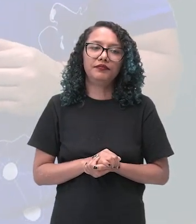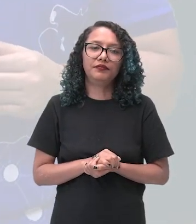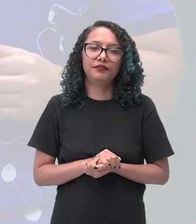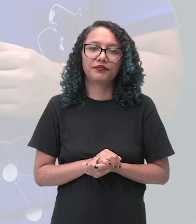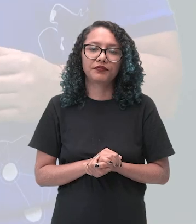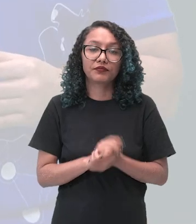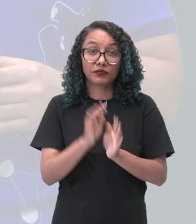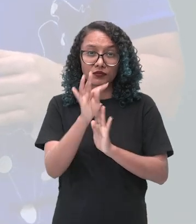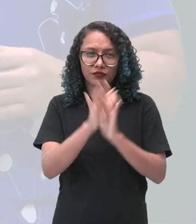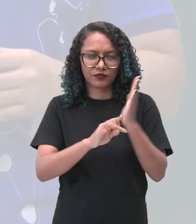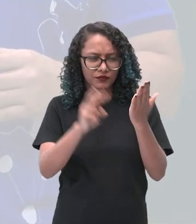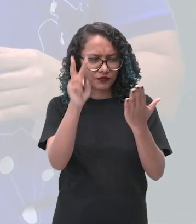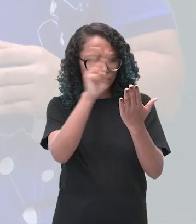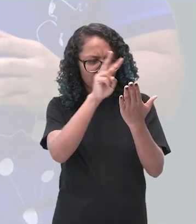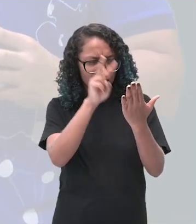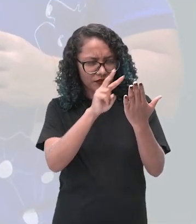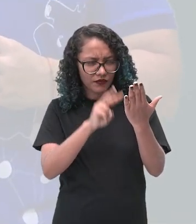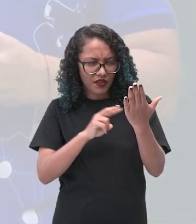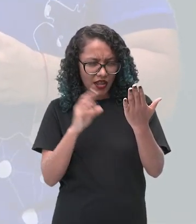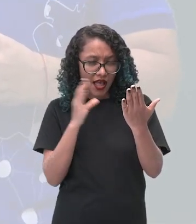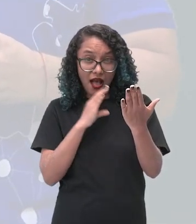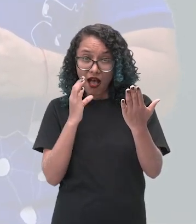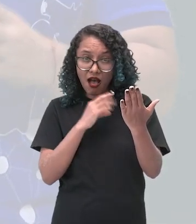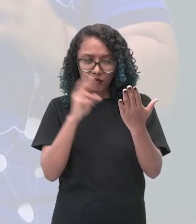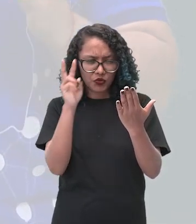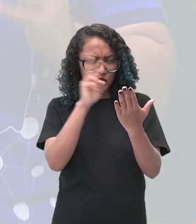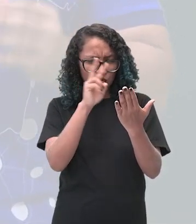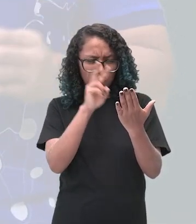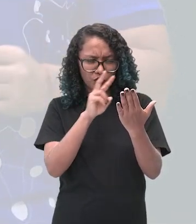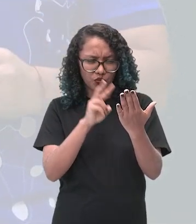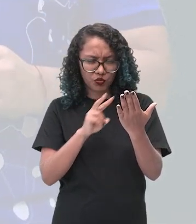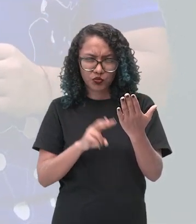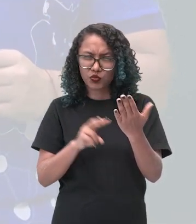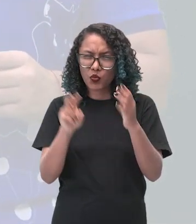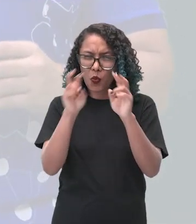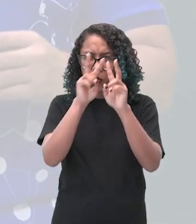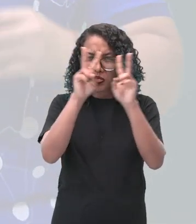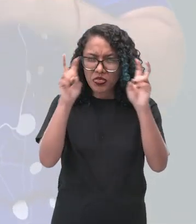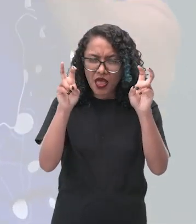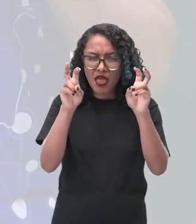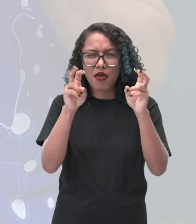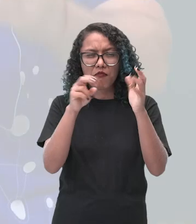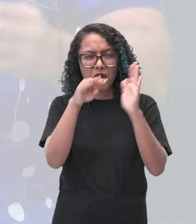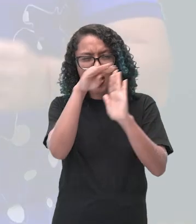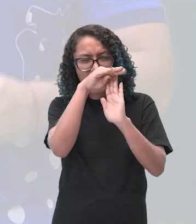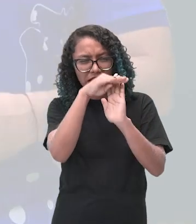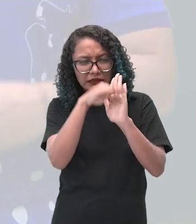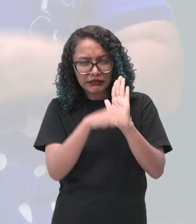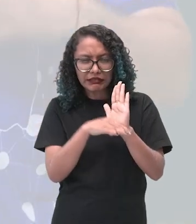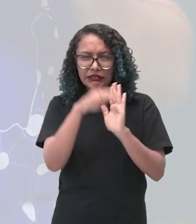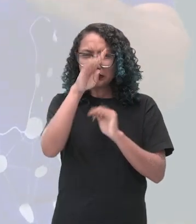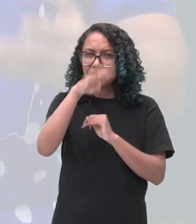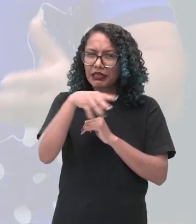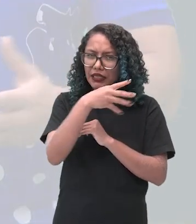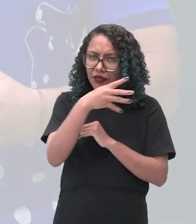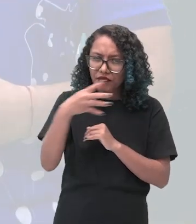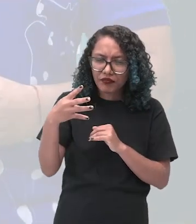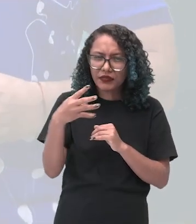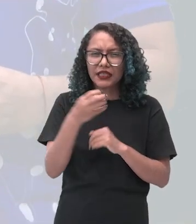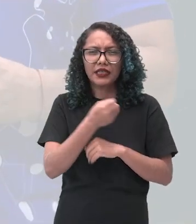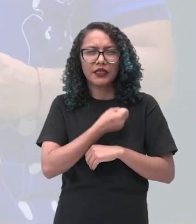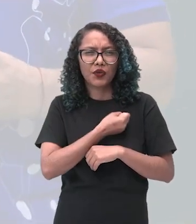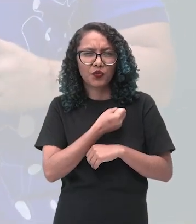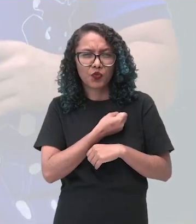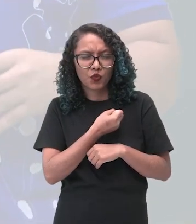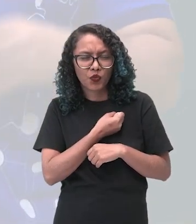olhos rapidamente, examine cabeçalhos, listas, tabelas,